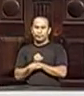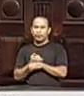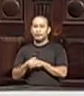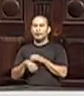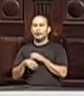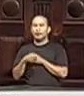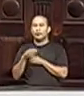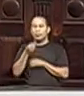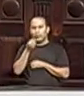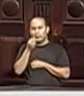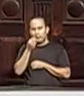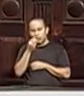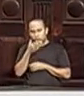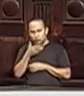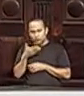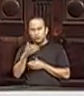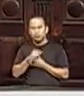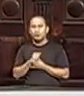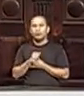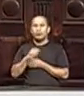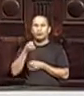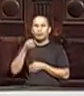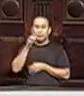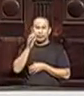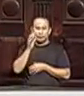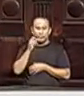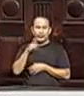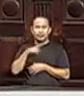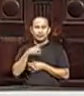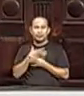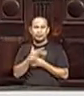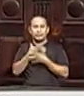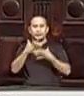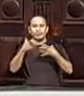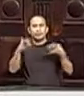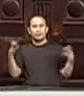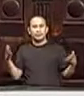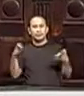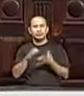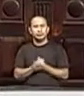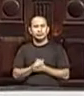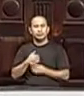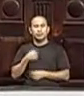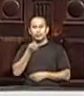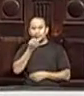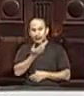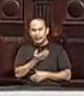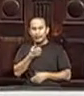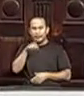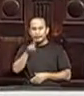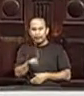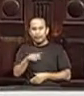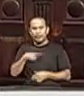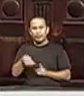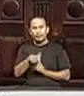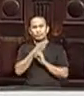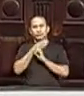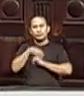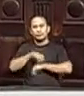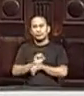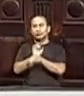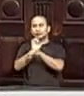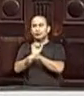cana-de-açúcar, o ciclo do café, dispõe de um enorme patrimônio de bens tombados, são tombados e protegidos pelo